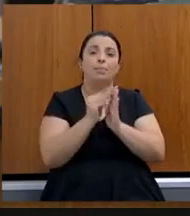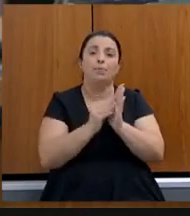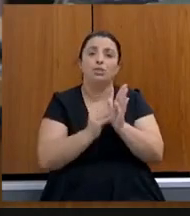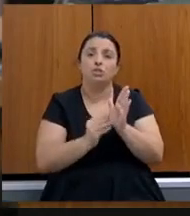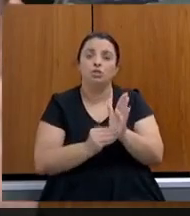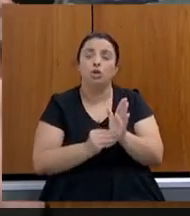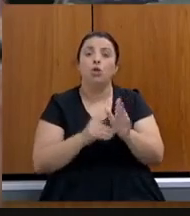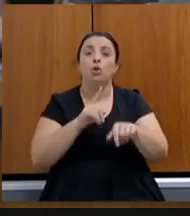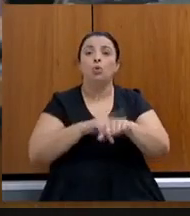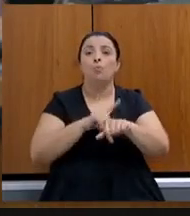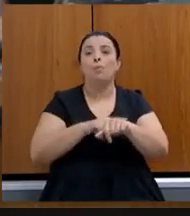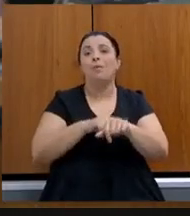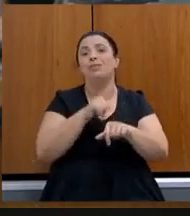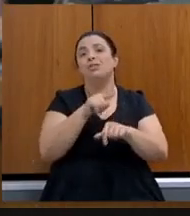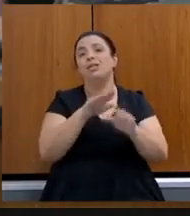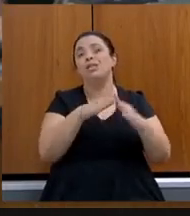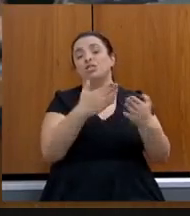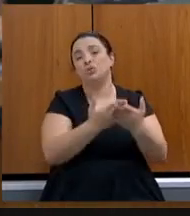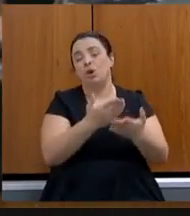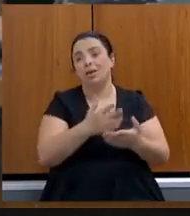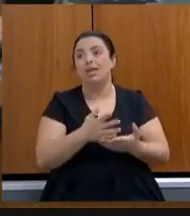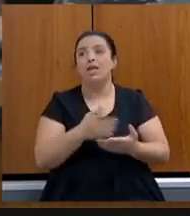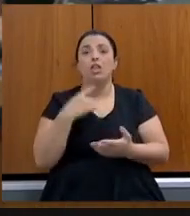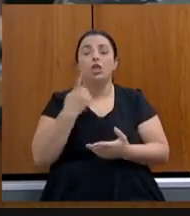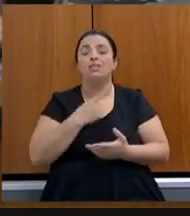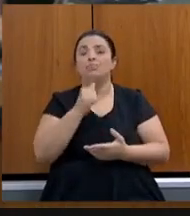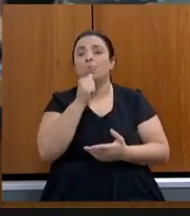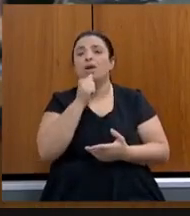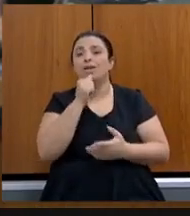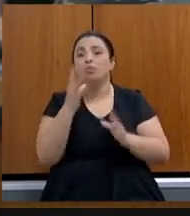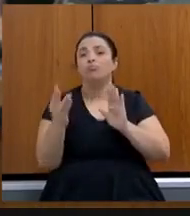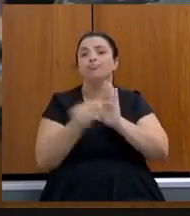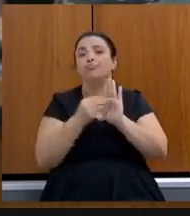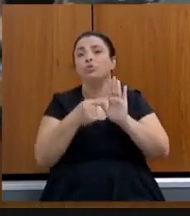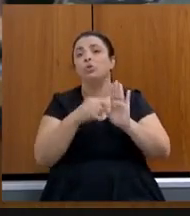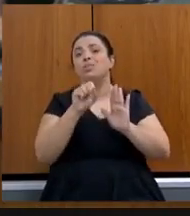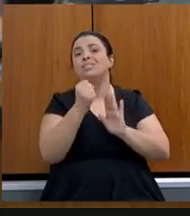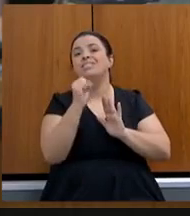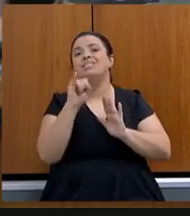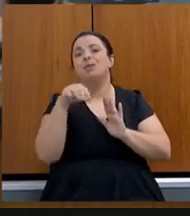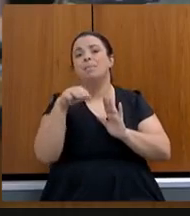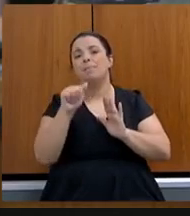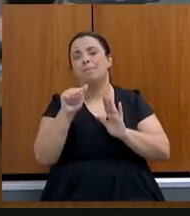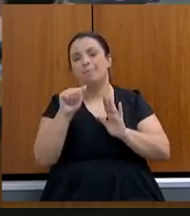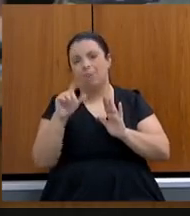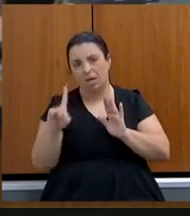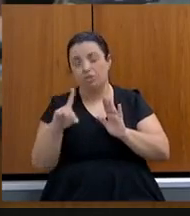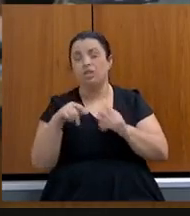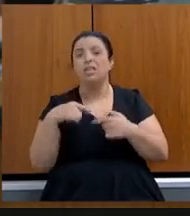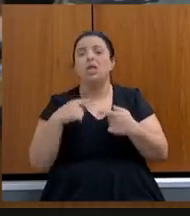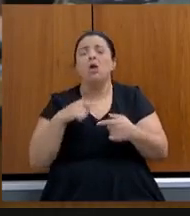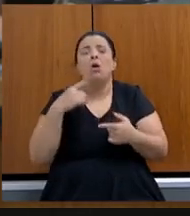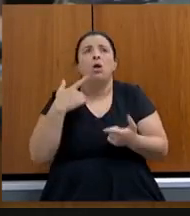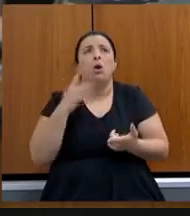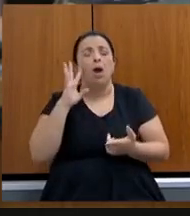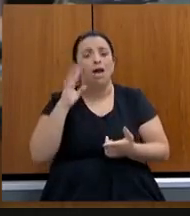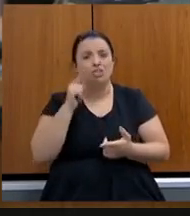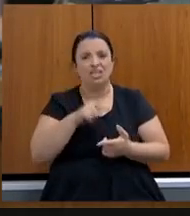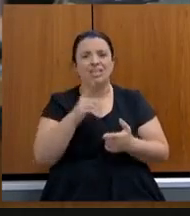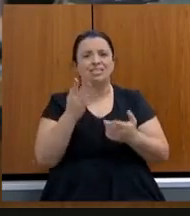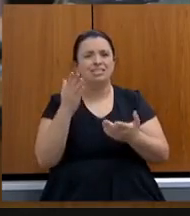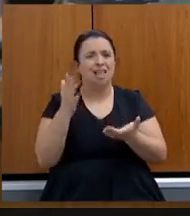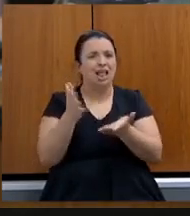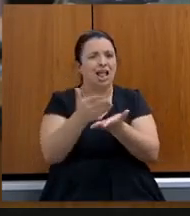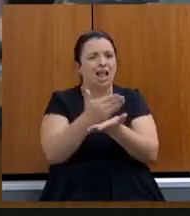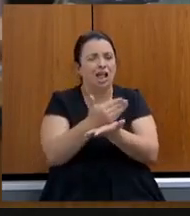não trouxemos isso para os imagem então eu vou fazer uma atualização porque eu acredito que esses dados que estão lá lançados são dados